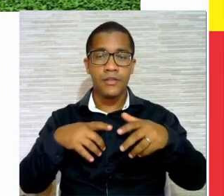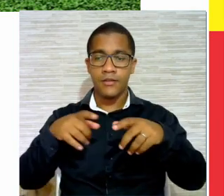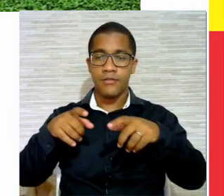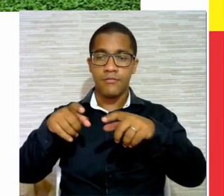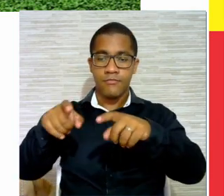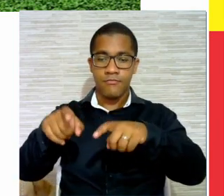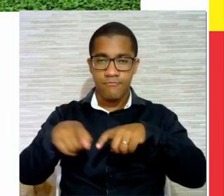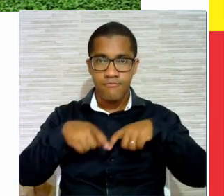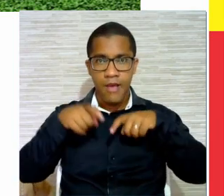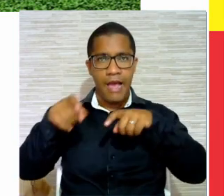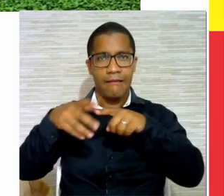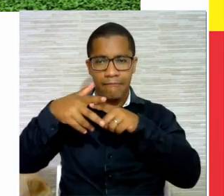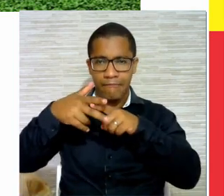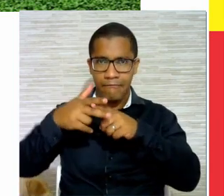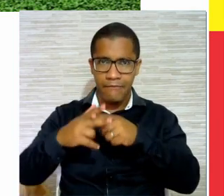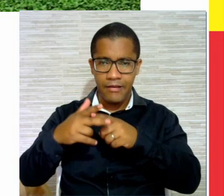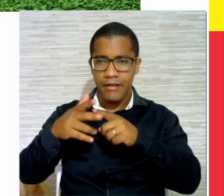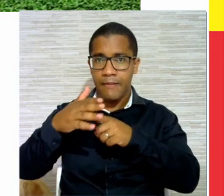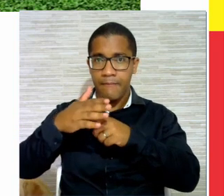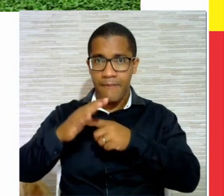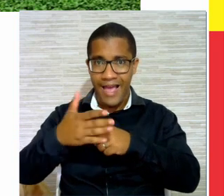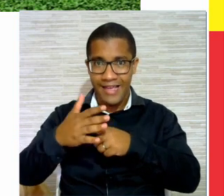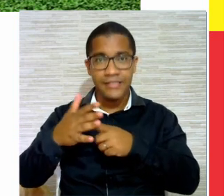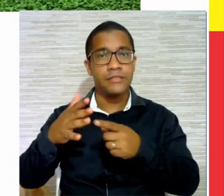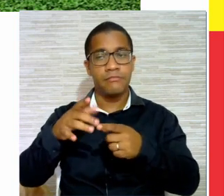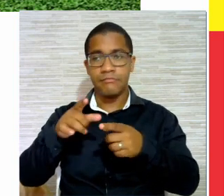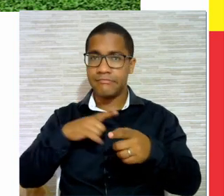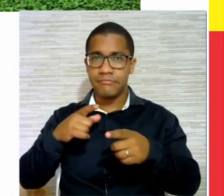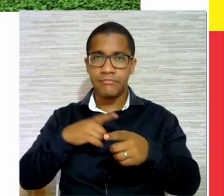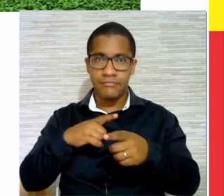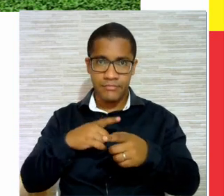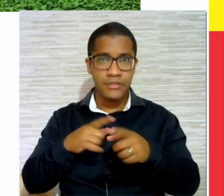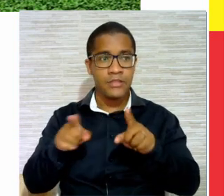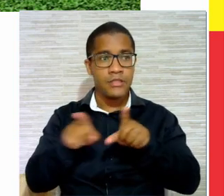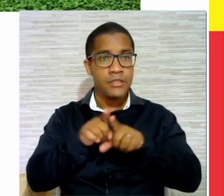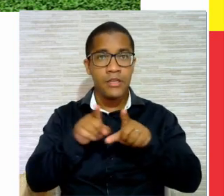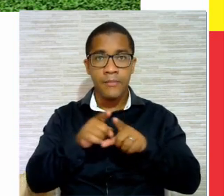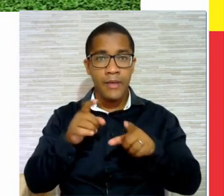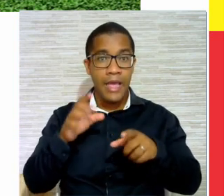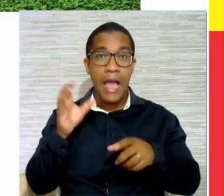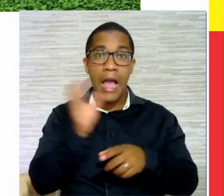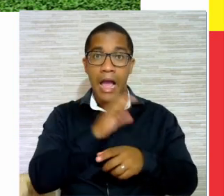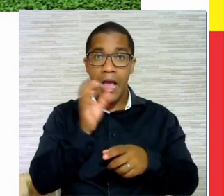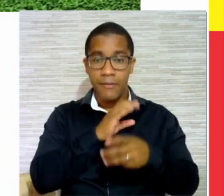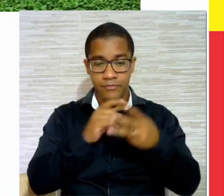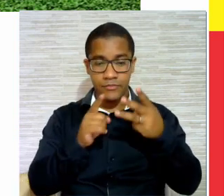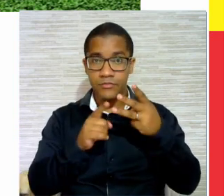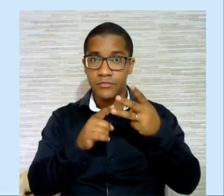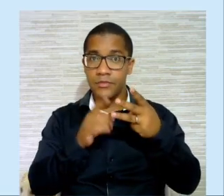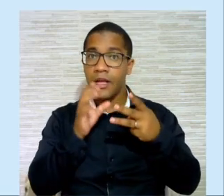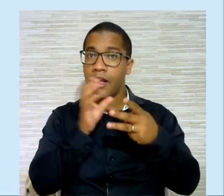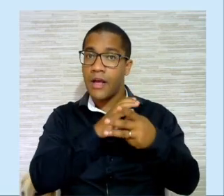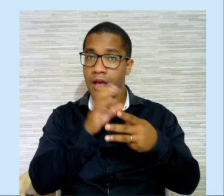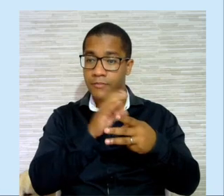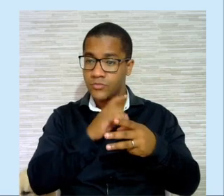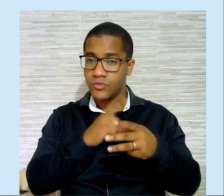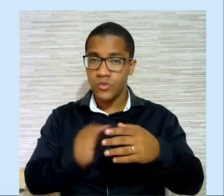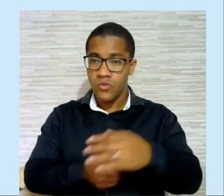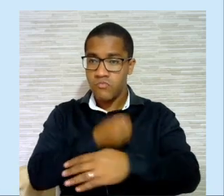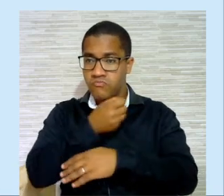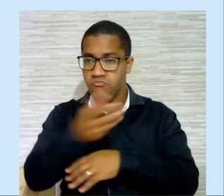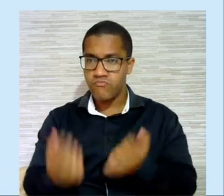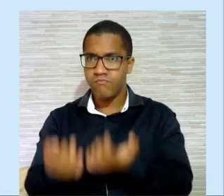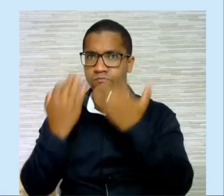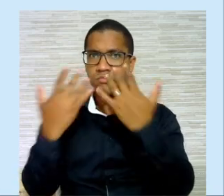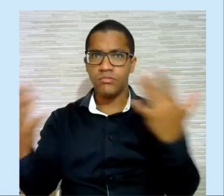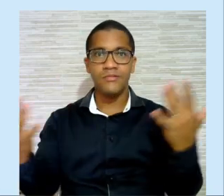agrotóxicos, tá? E a gente vai ter também a alta produtividade. Então, a elevada produtividade também é um fator chave